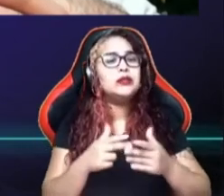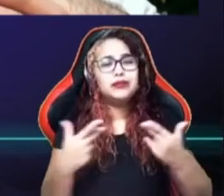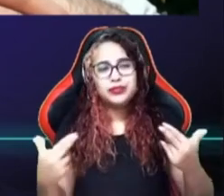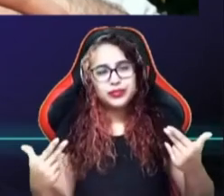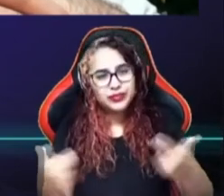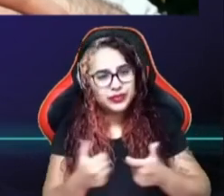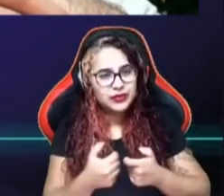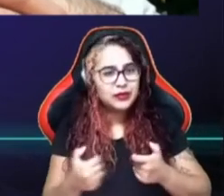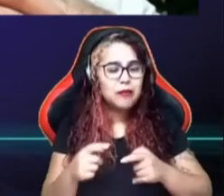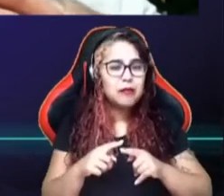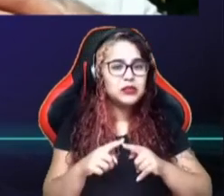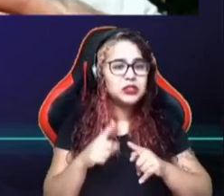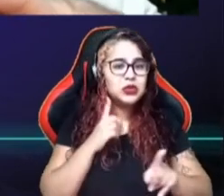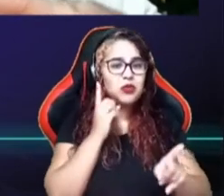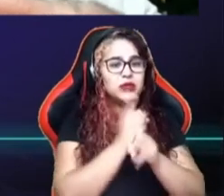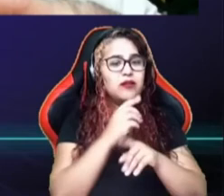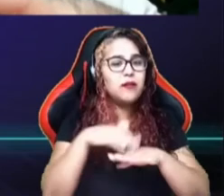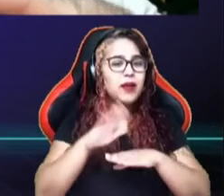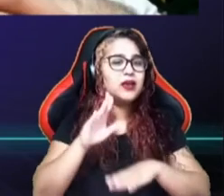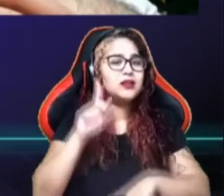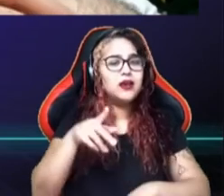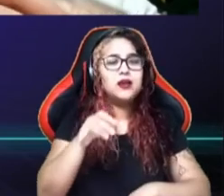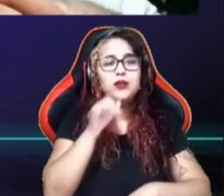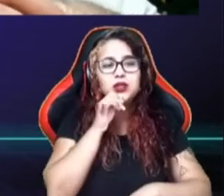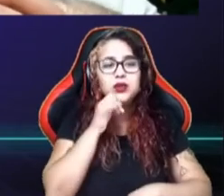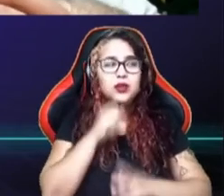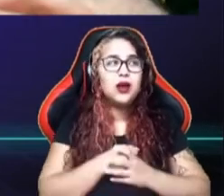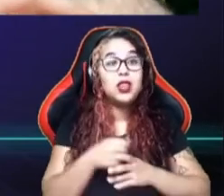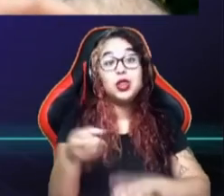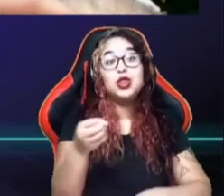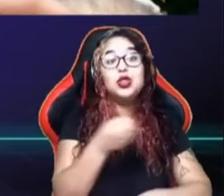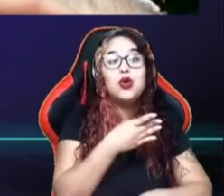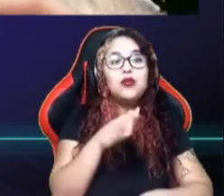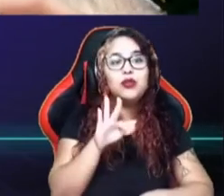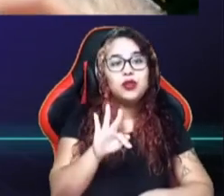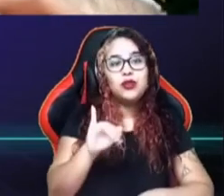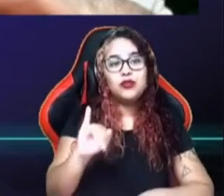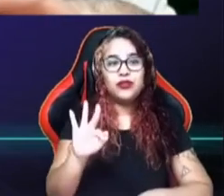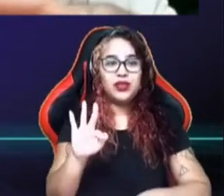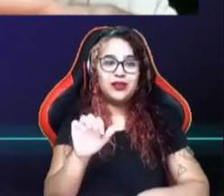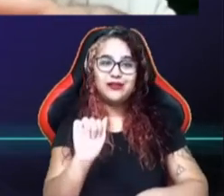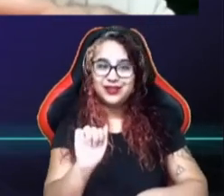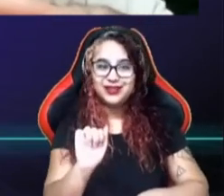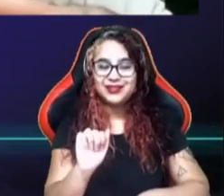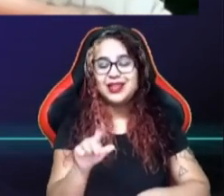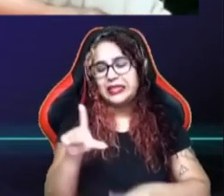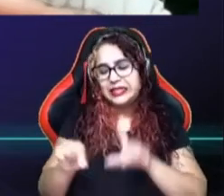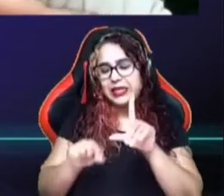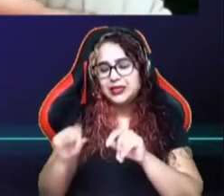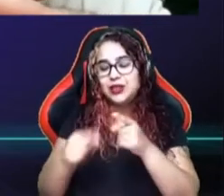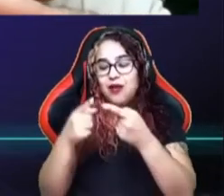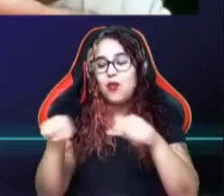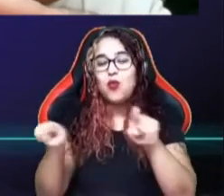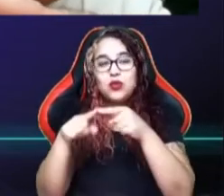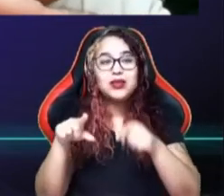era por exemplo, ah, vai lançar uma versão nova do FIFA, e aí selecionava as músicas e tinha uma música brasileira.